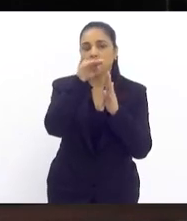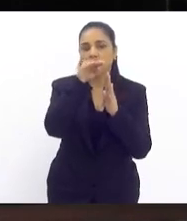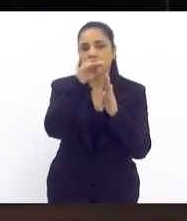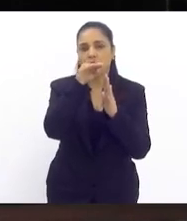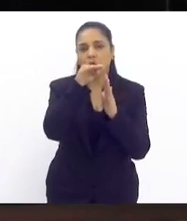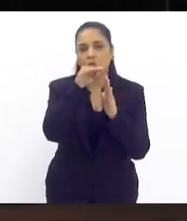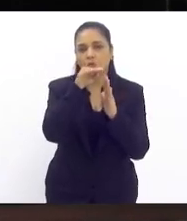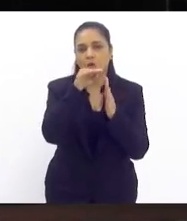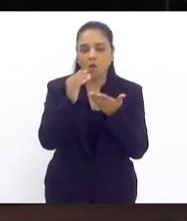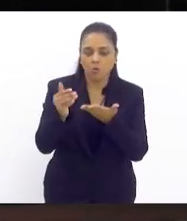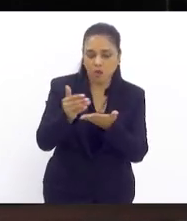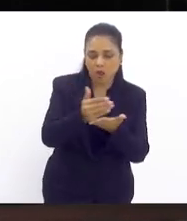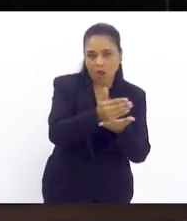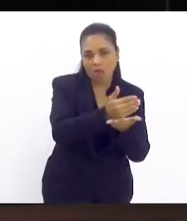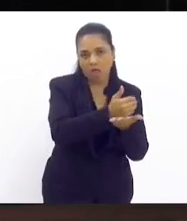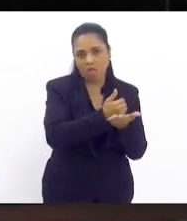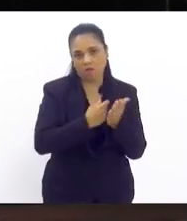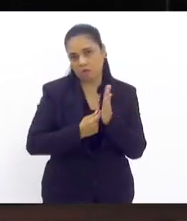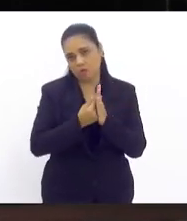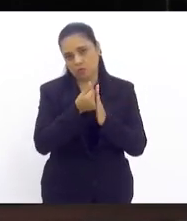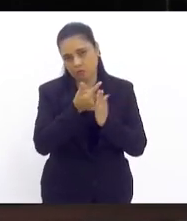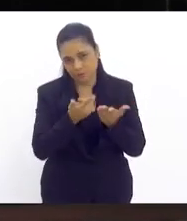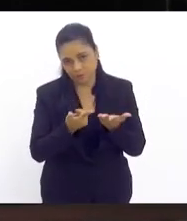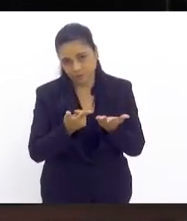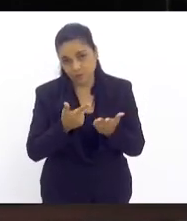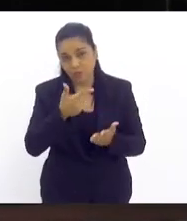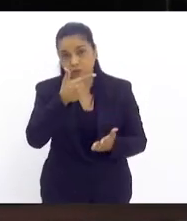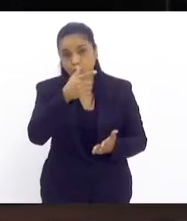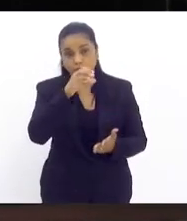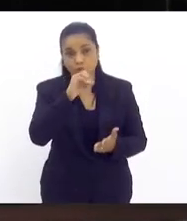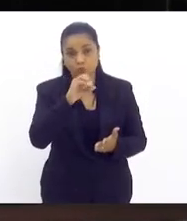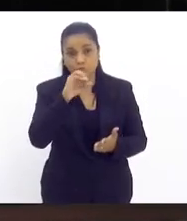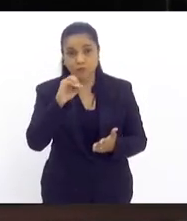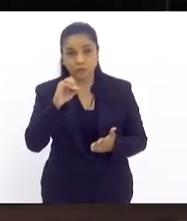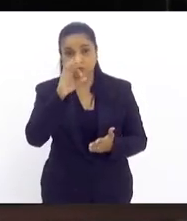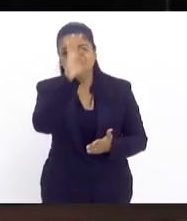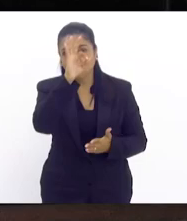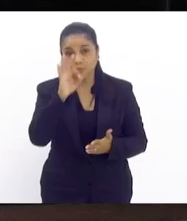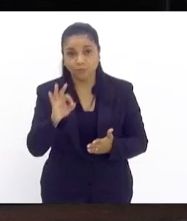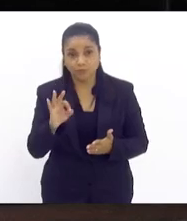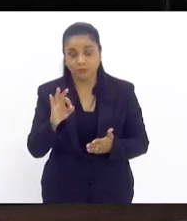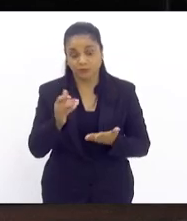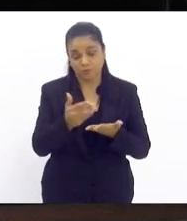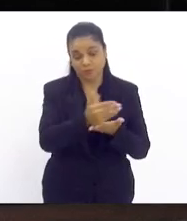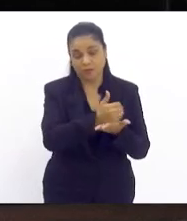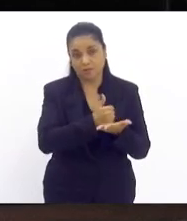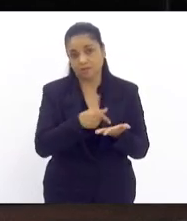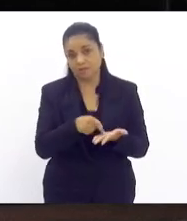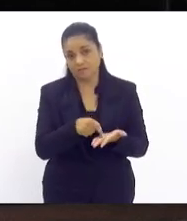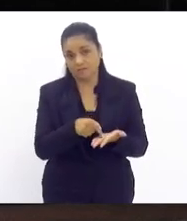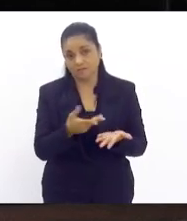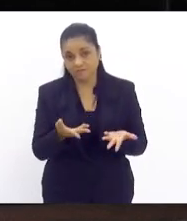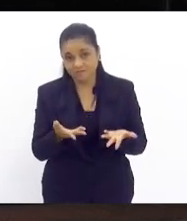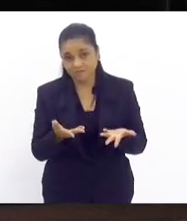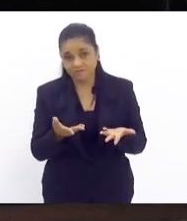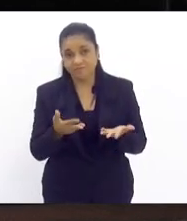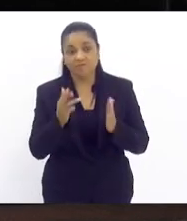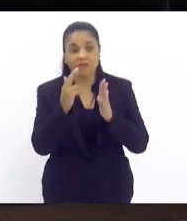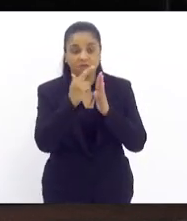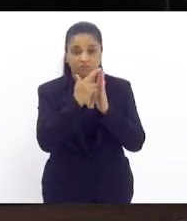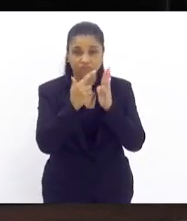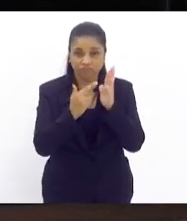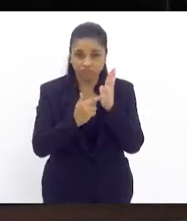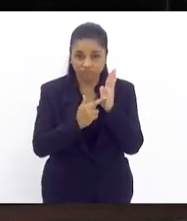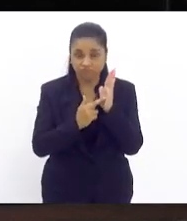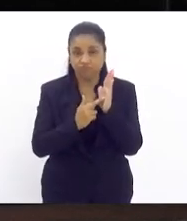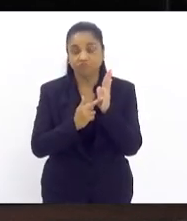que fosse arrecadado a 200% da receita corrente líquida. Então, embora estejamos em regime de